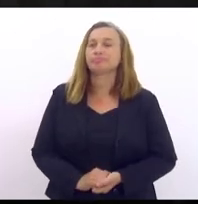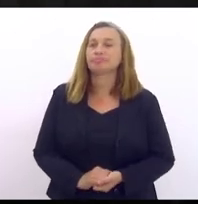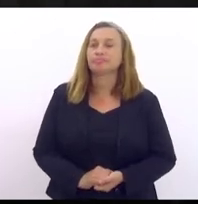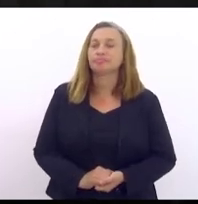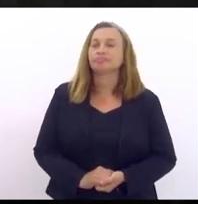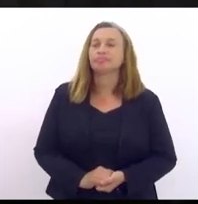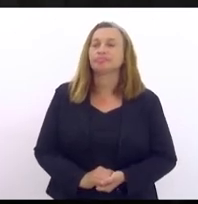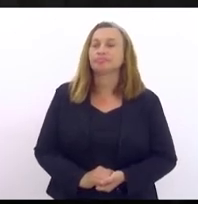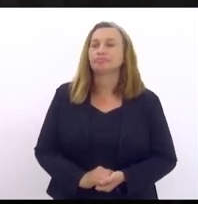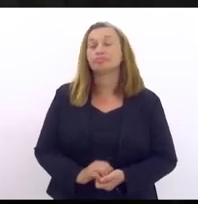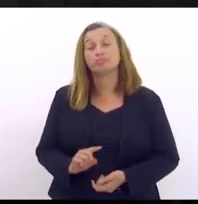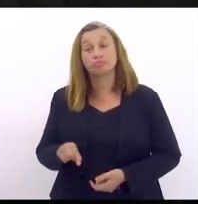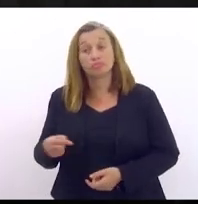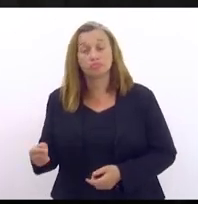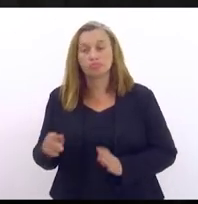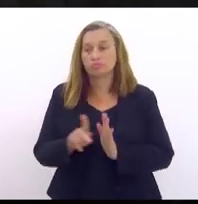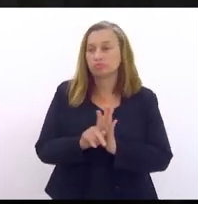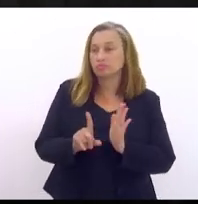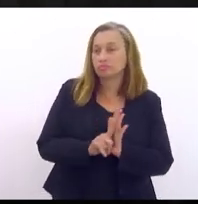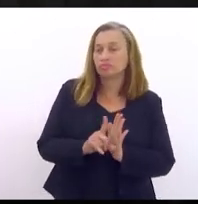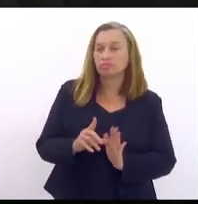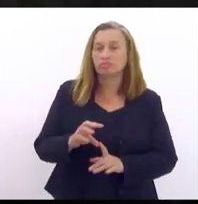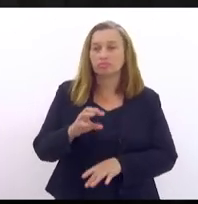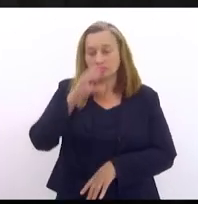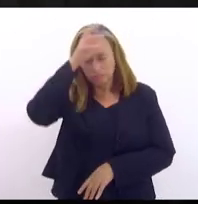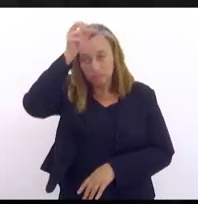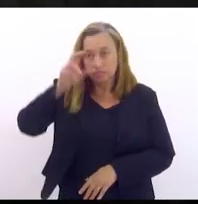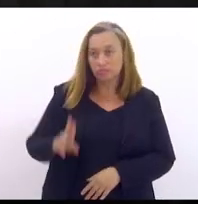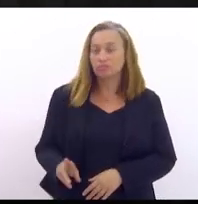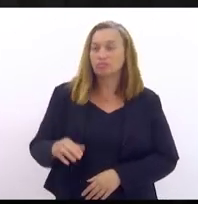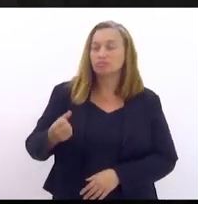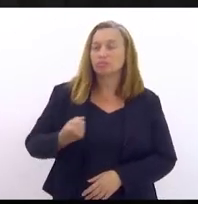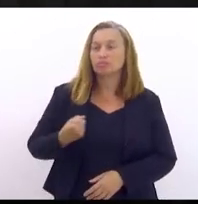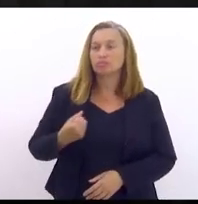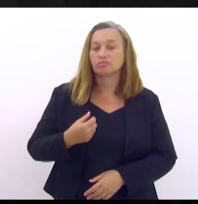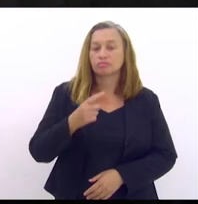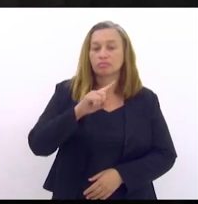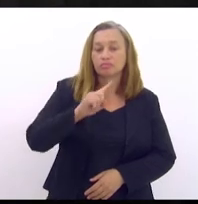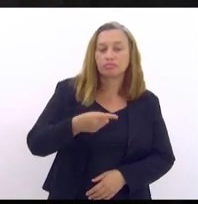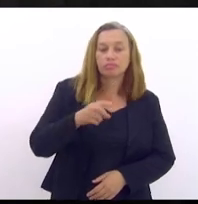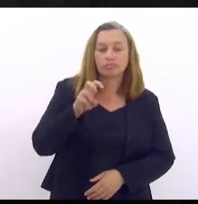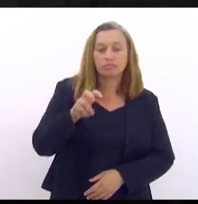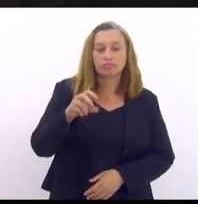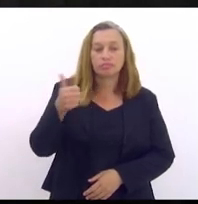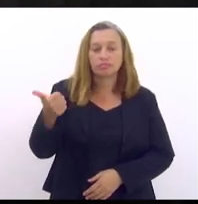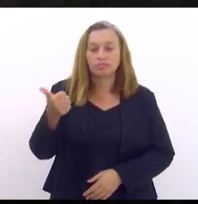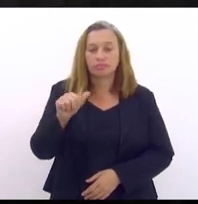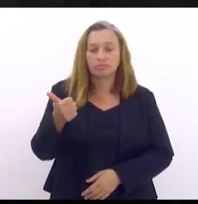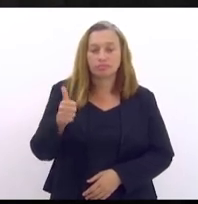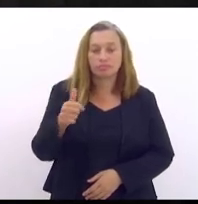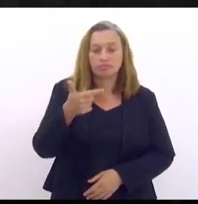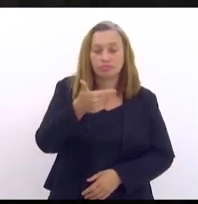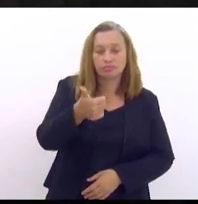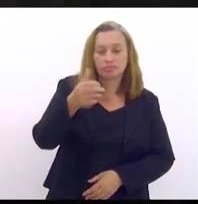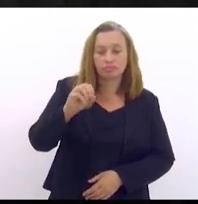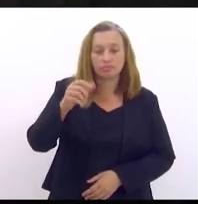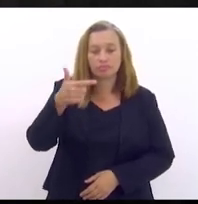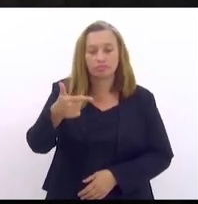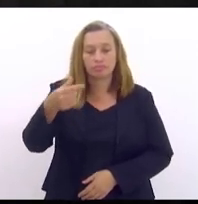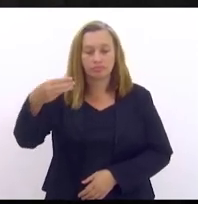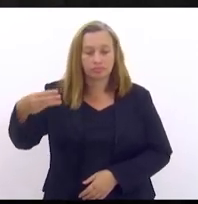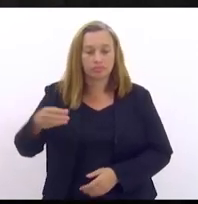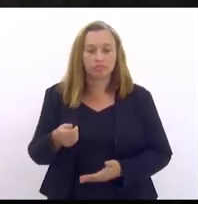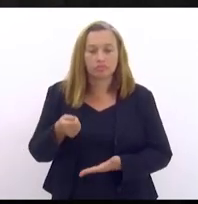Outro projeto de lei, Tia Ju, está aqui, é o número 1511, de 2023, que dispõe